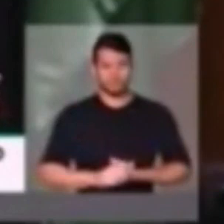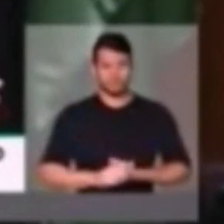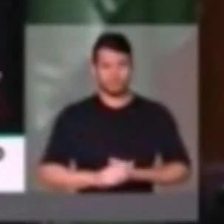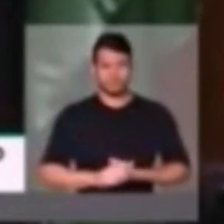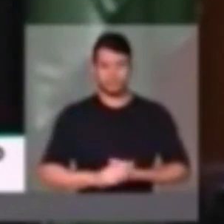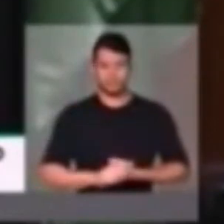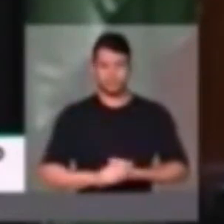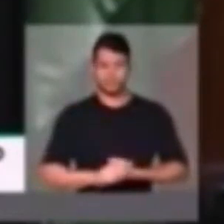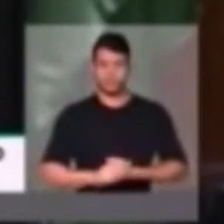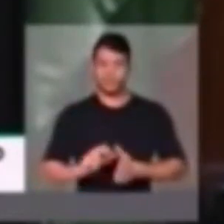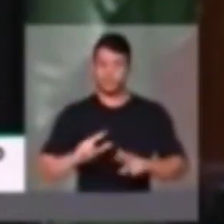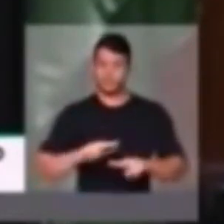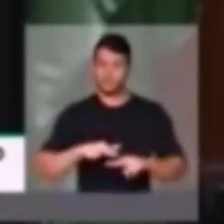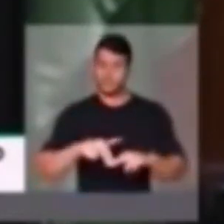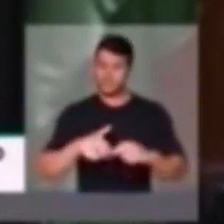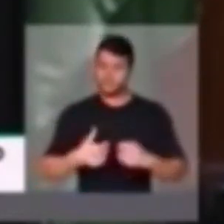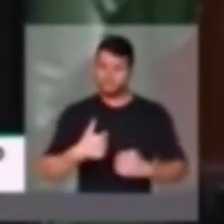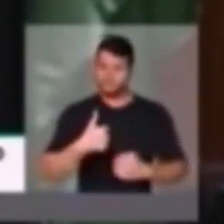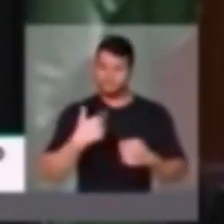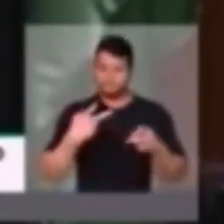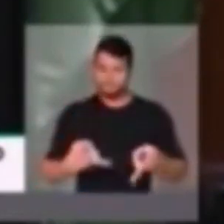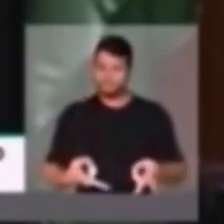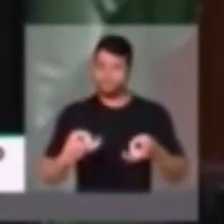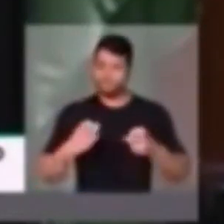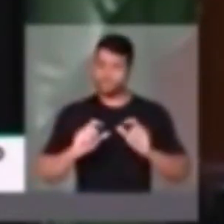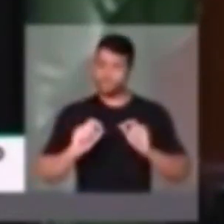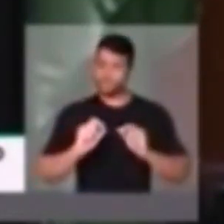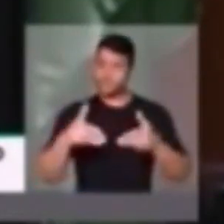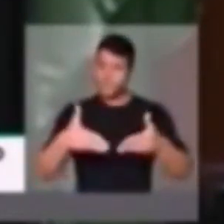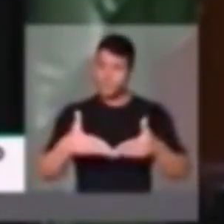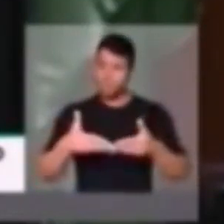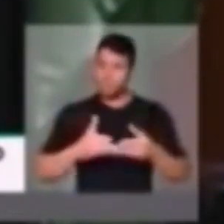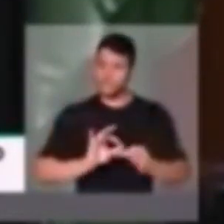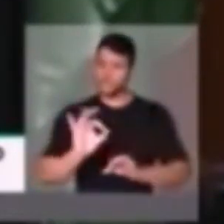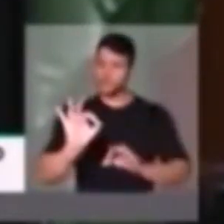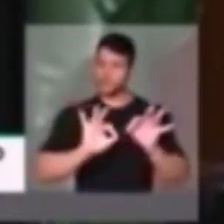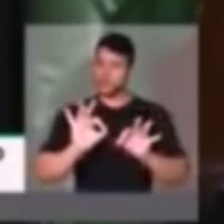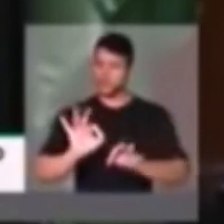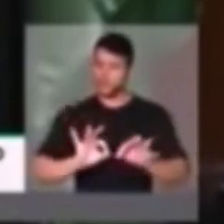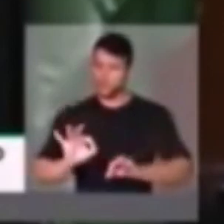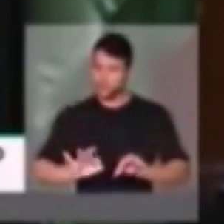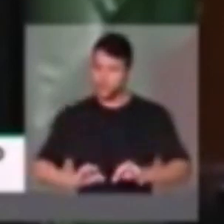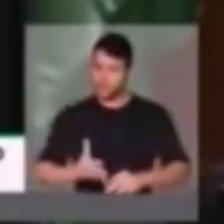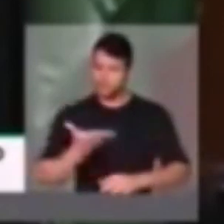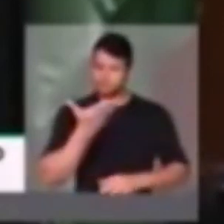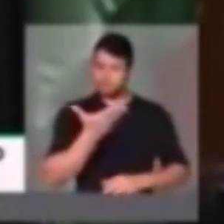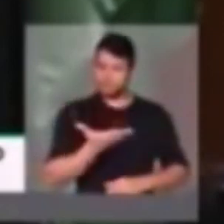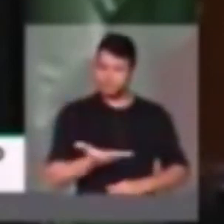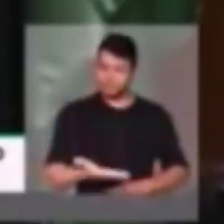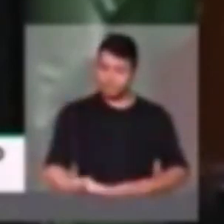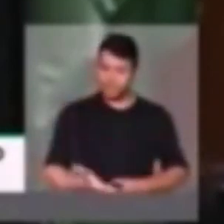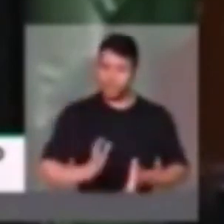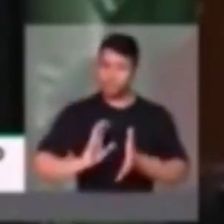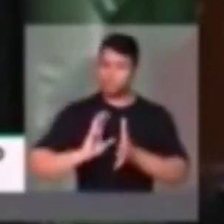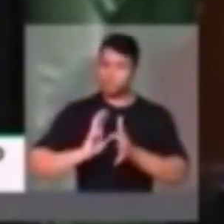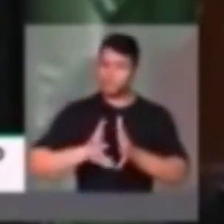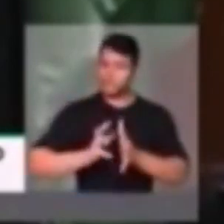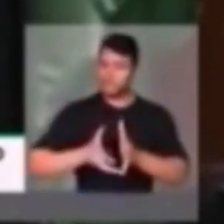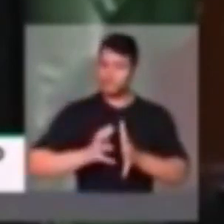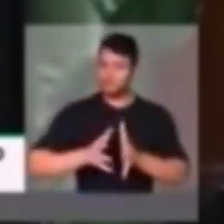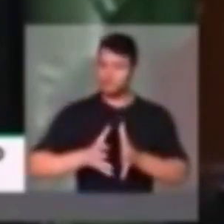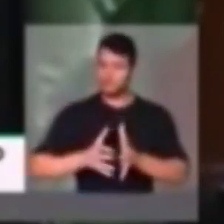de ter conhecimento de uma questão de ordem apresentada por um partido político